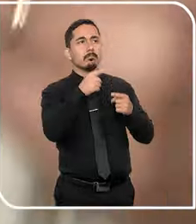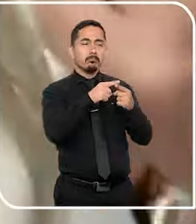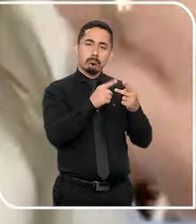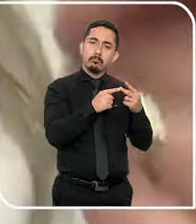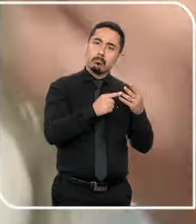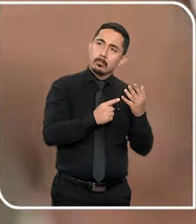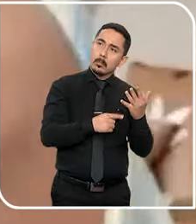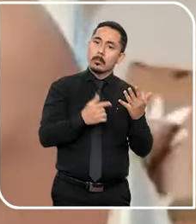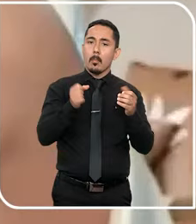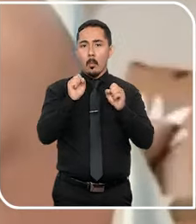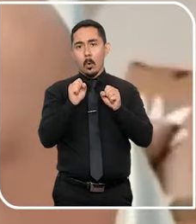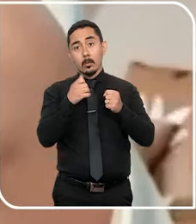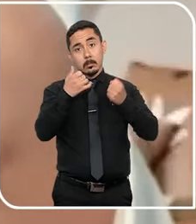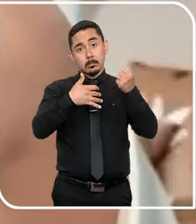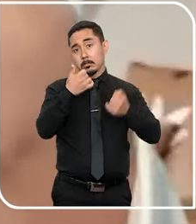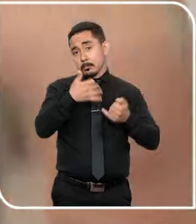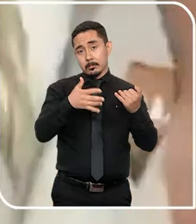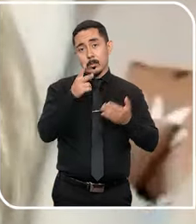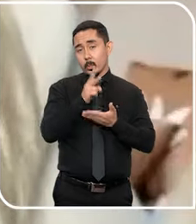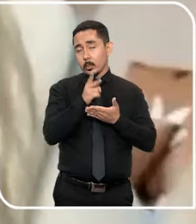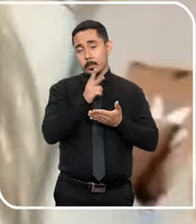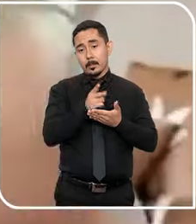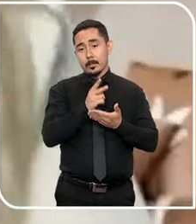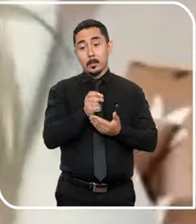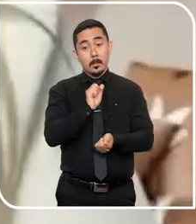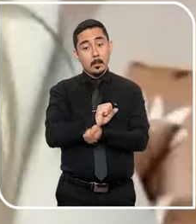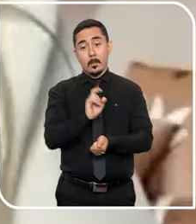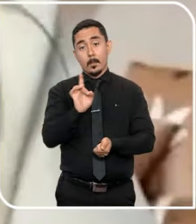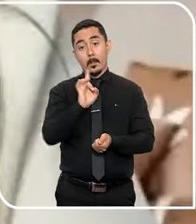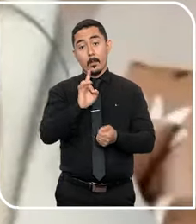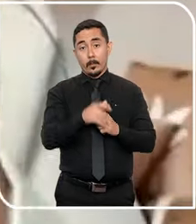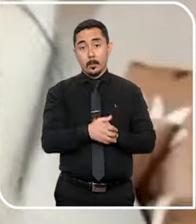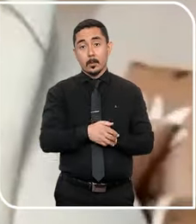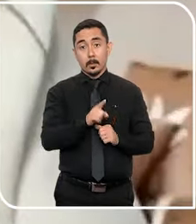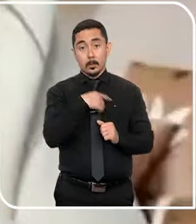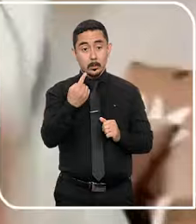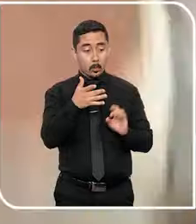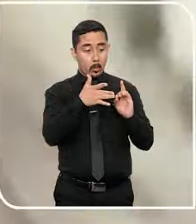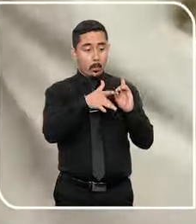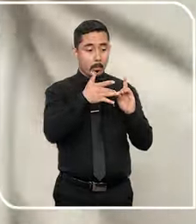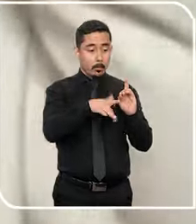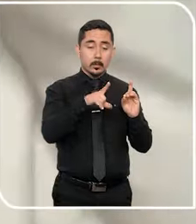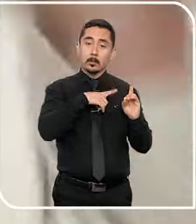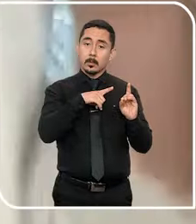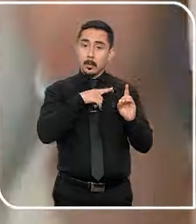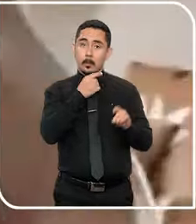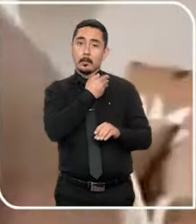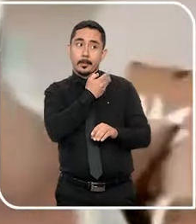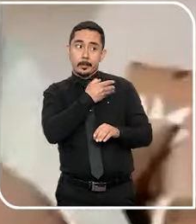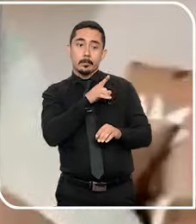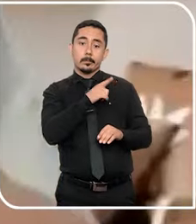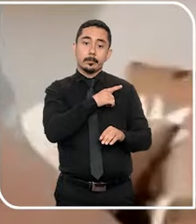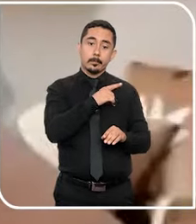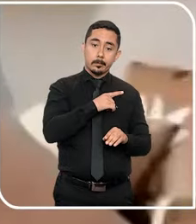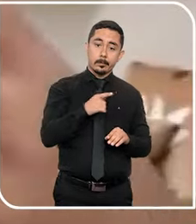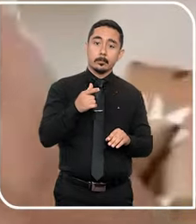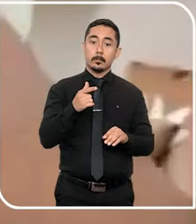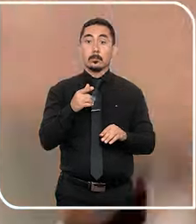aprendi isso eu aprendi aquilo então assim é isso nós somos capacitistas